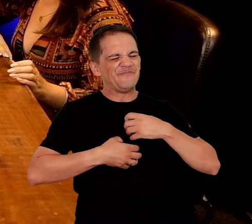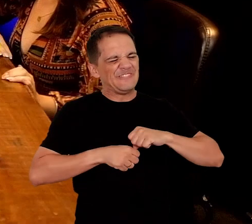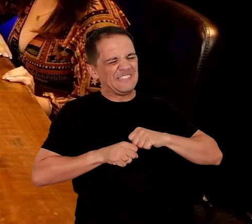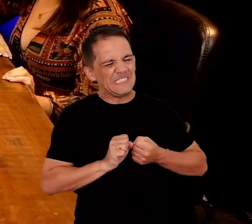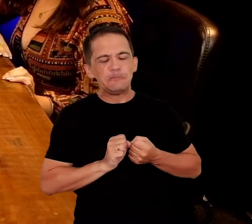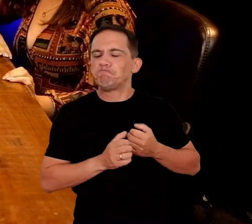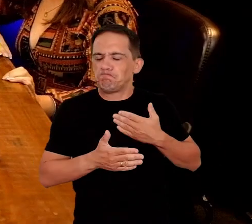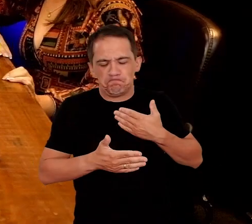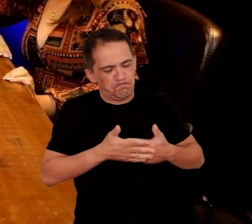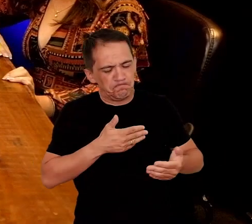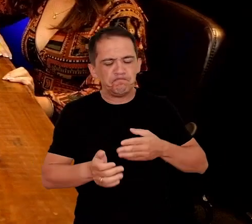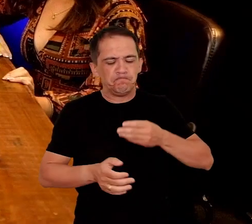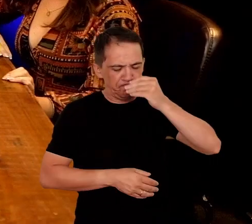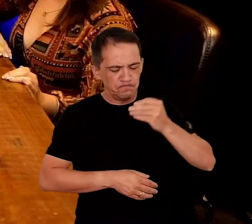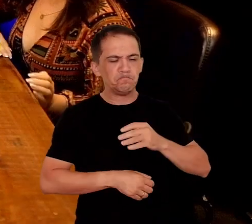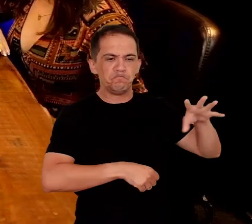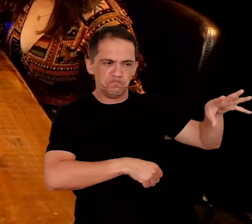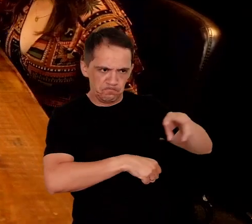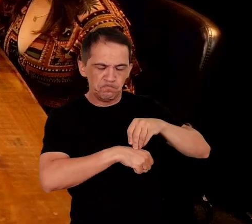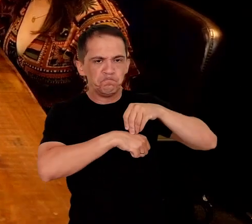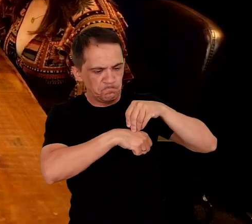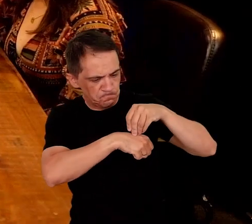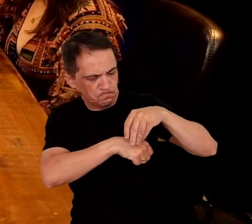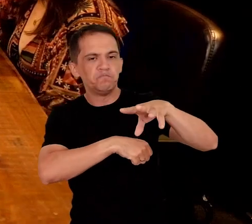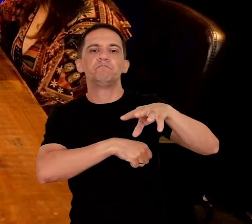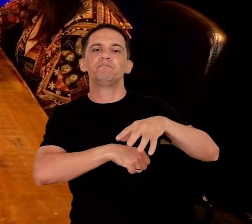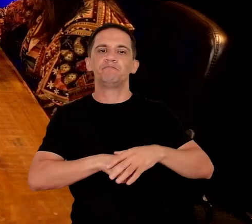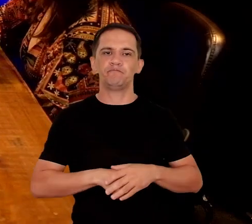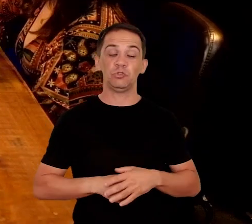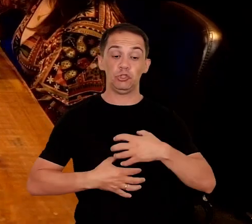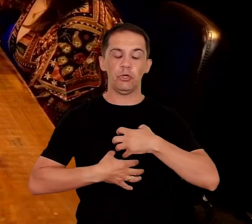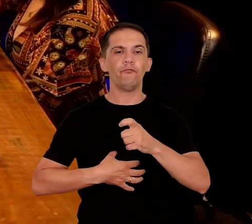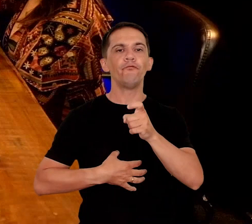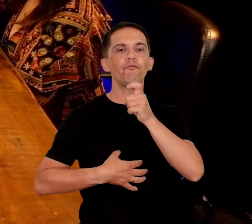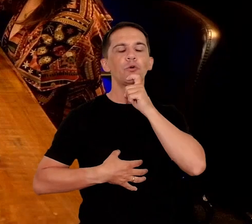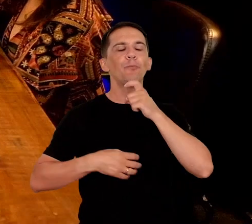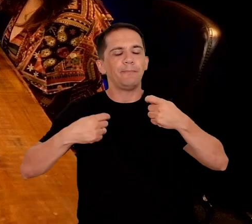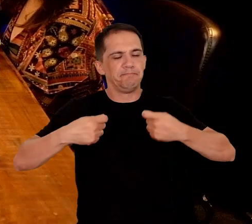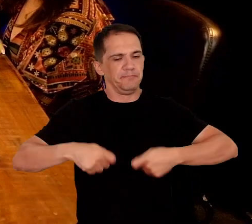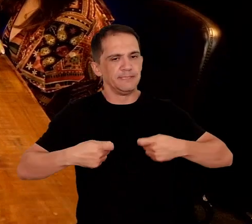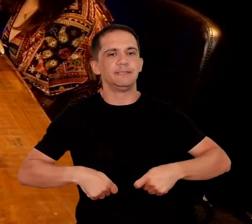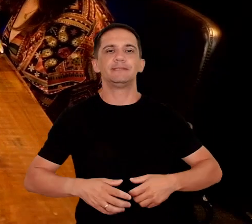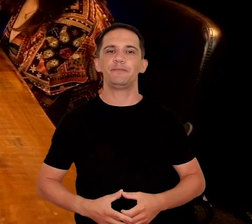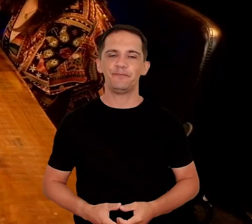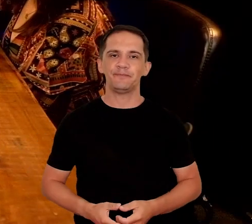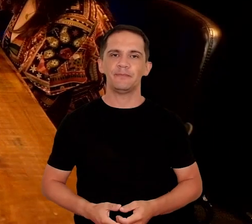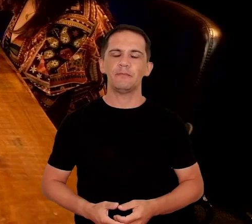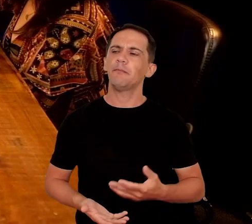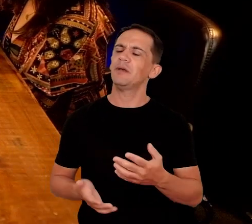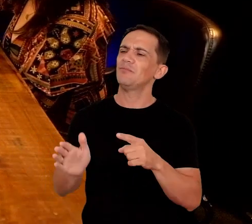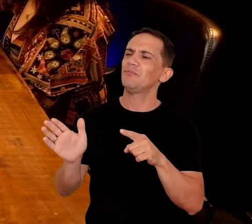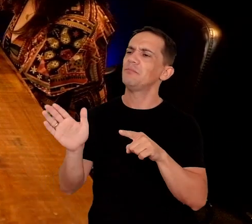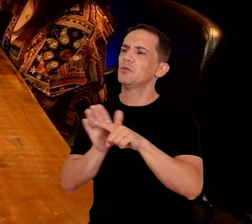mentalmente, Com assim. certeza. Tem que ser frio ali naquele Frio. momento, né? Não dá pra levar pro pessoal, assim, né? E qual que é a